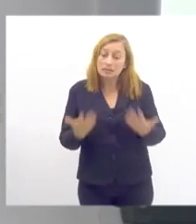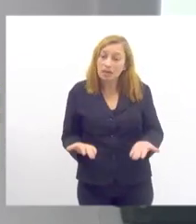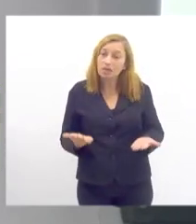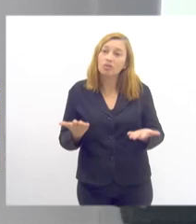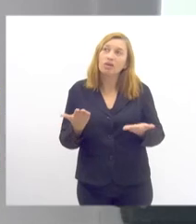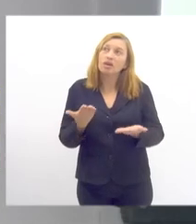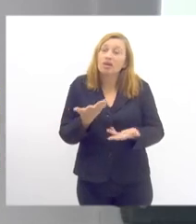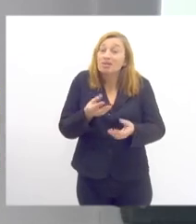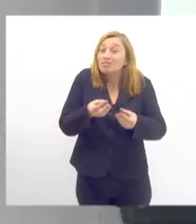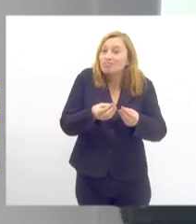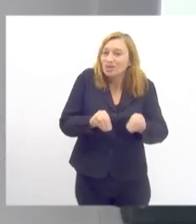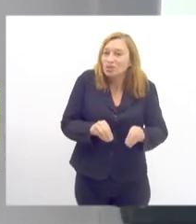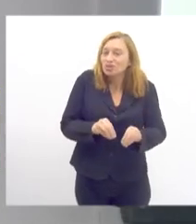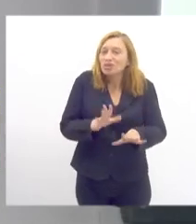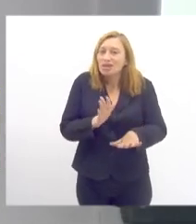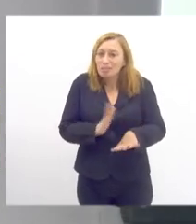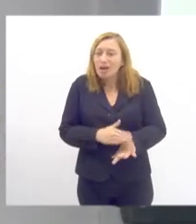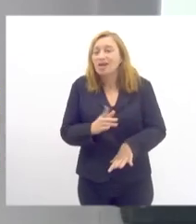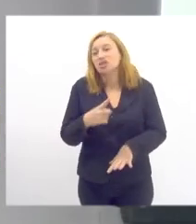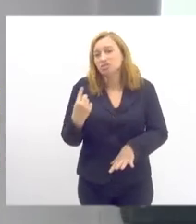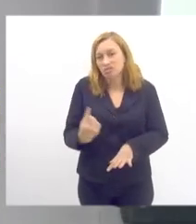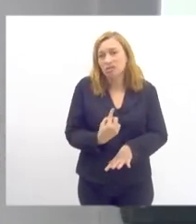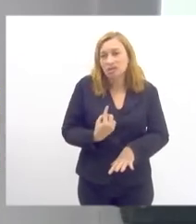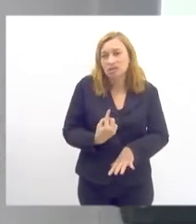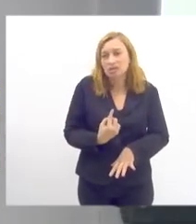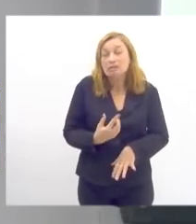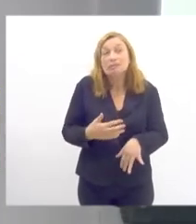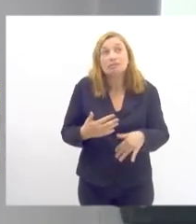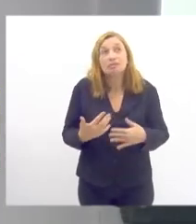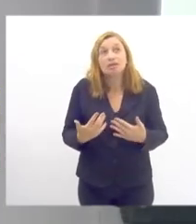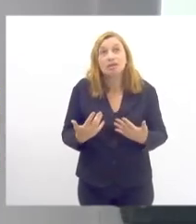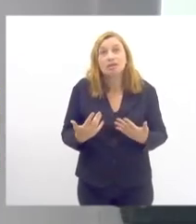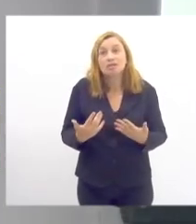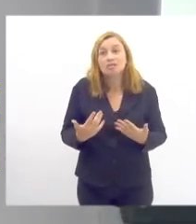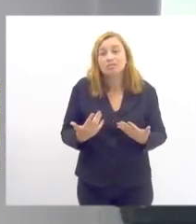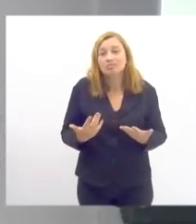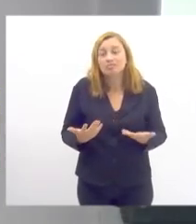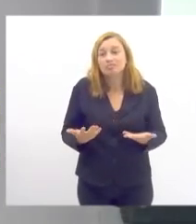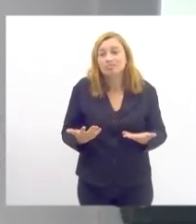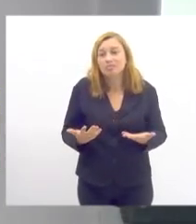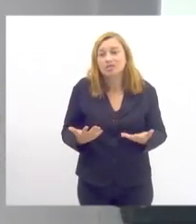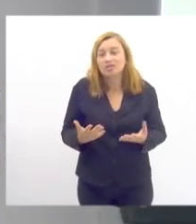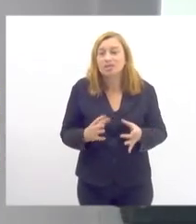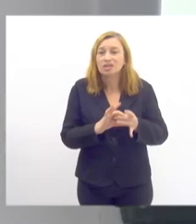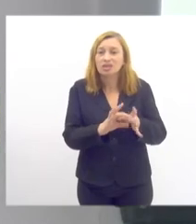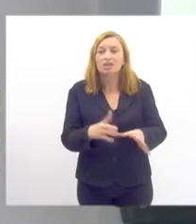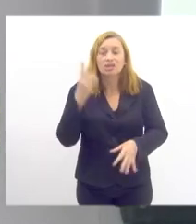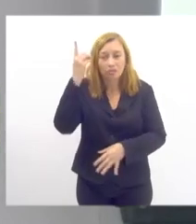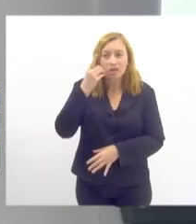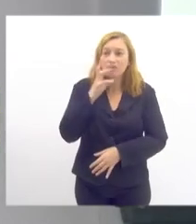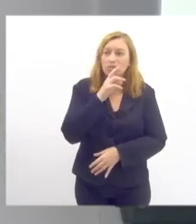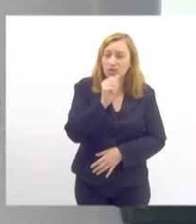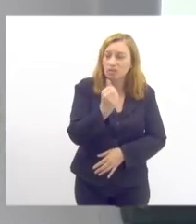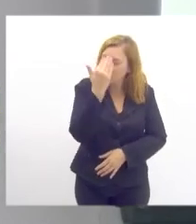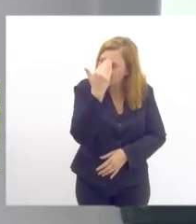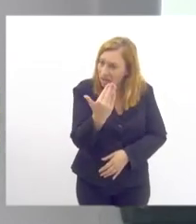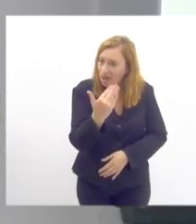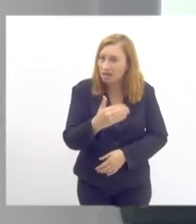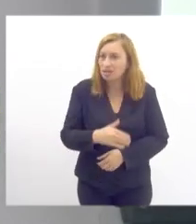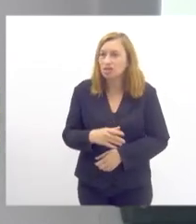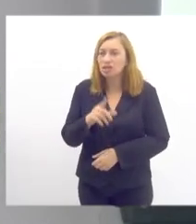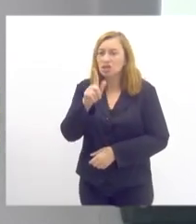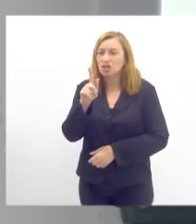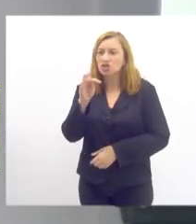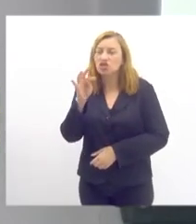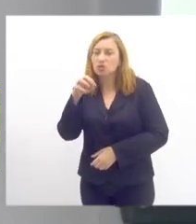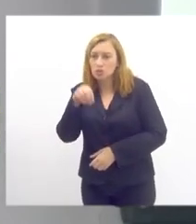acaba incomodando bastante a categoria. Então, passo a palavra ao deputado Rodrigo Amorim. Obrigado. O Gilson